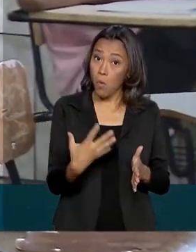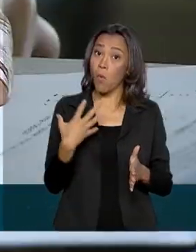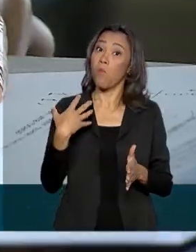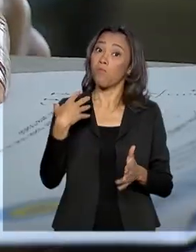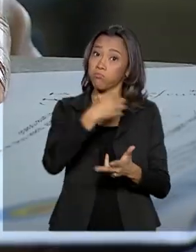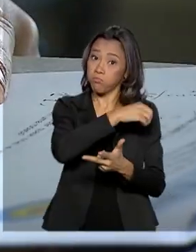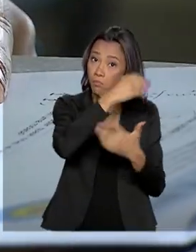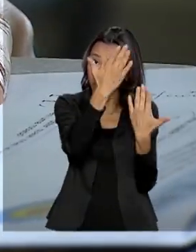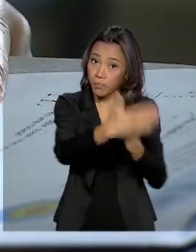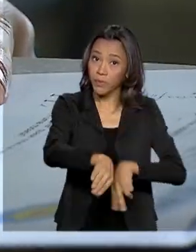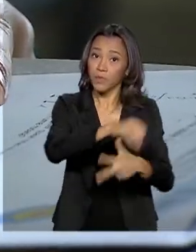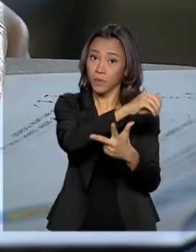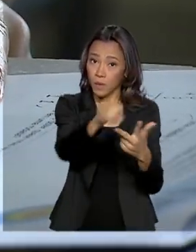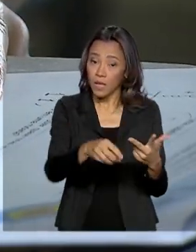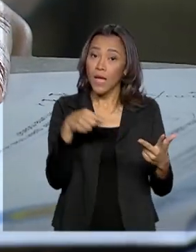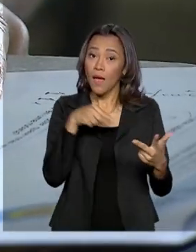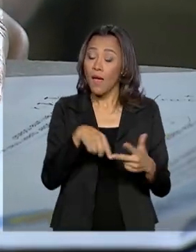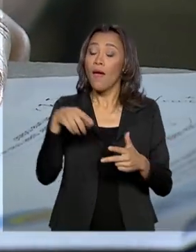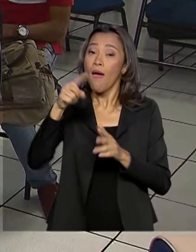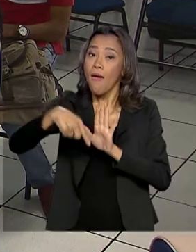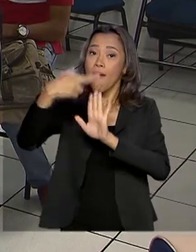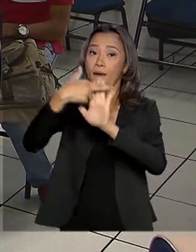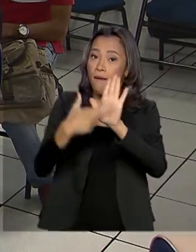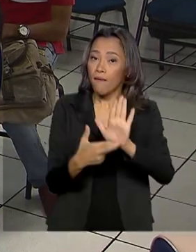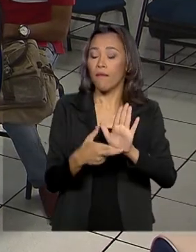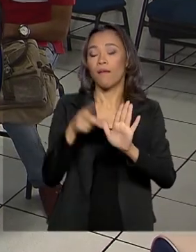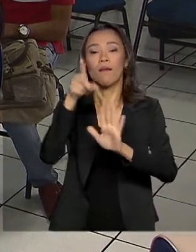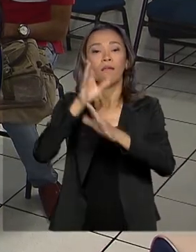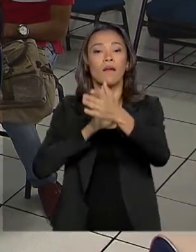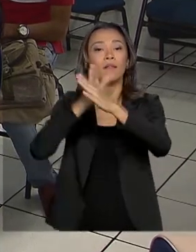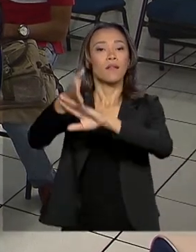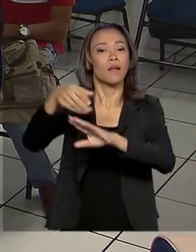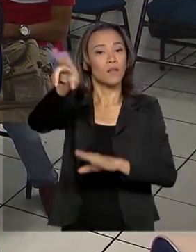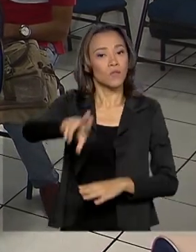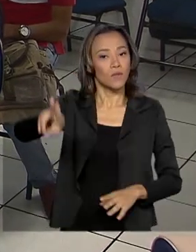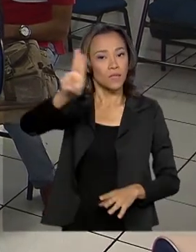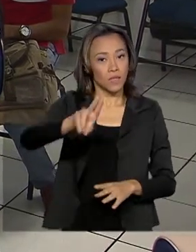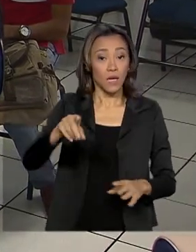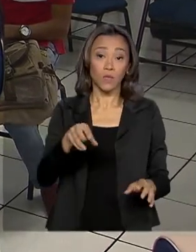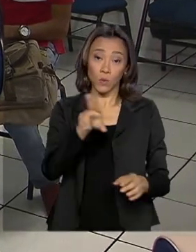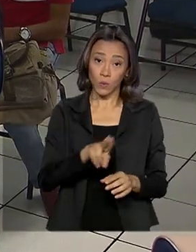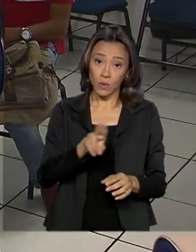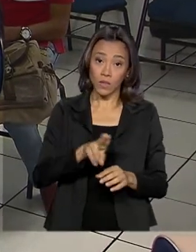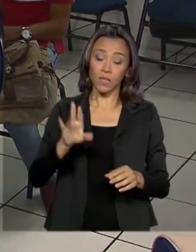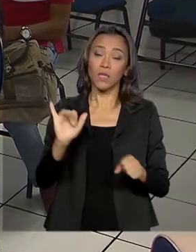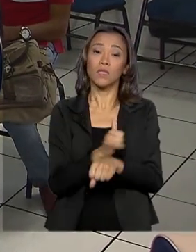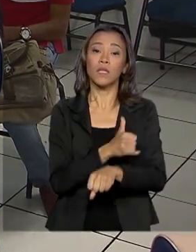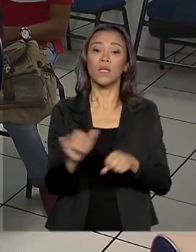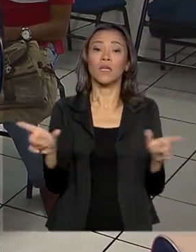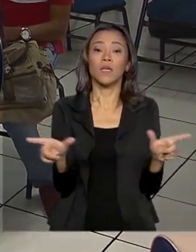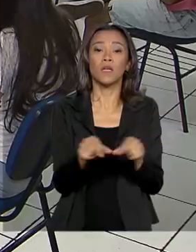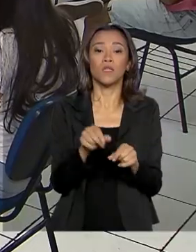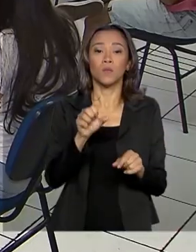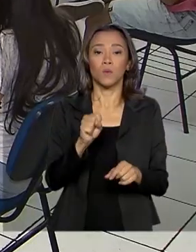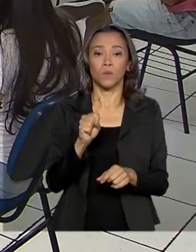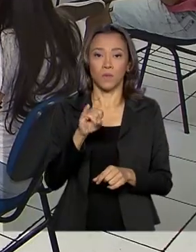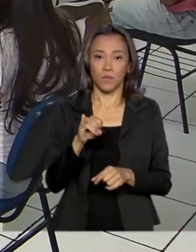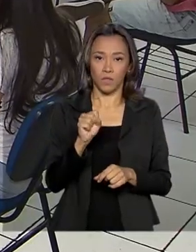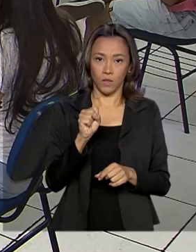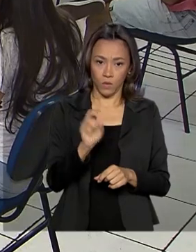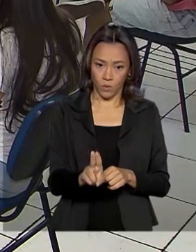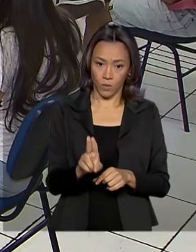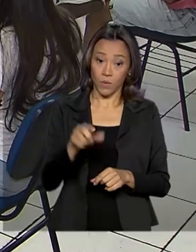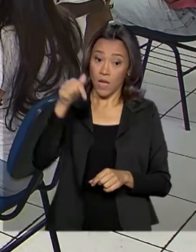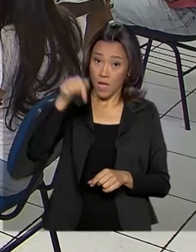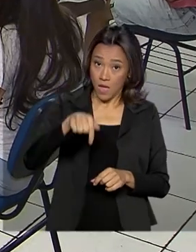conseguir uma vaga em instituição pública de ensino superior por meio do Sistema de Seleção Unificada, o Sisu. Esta